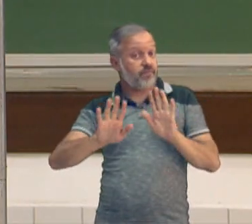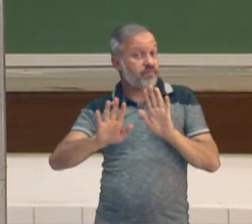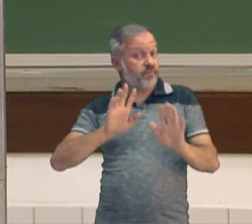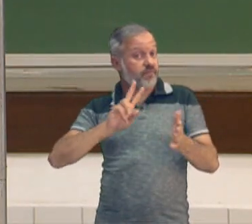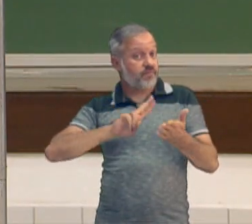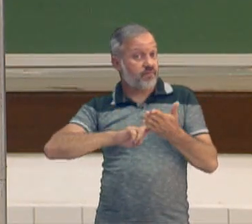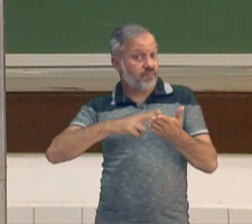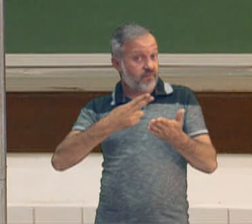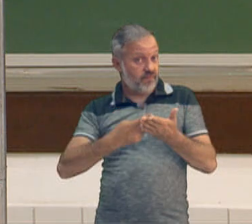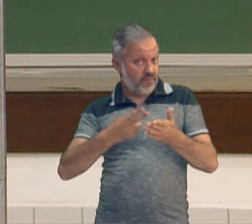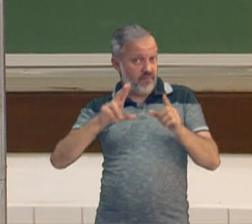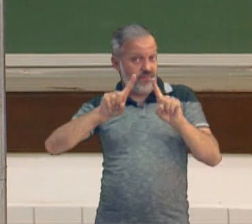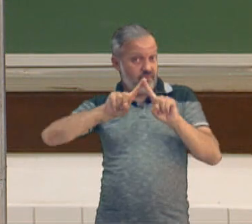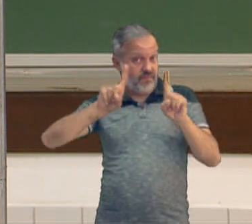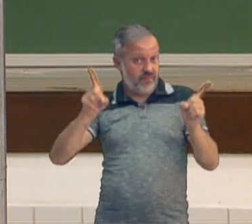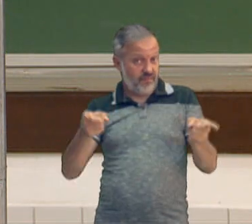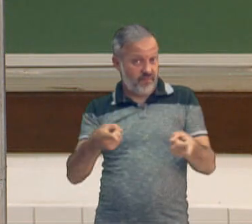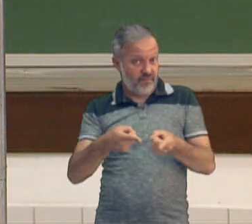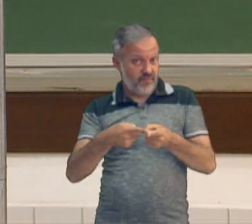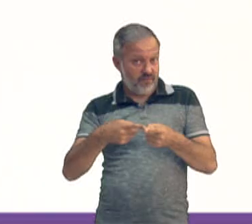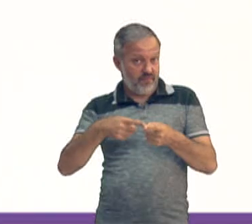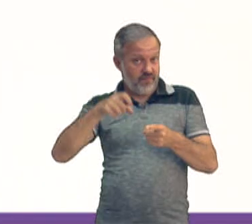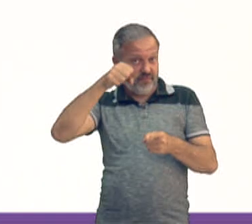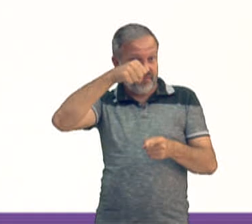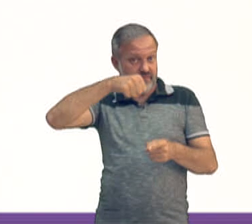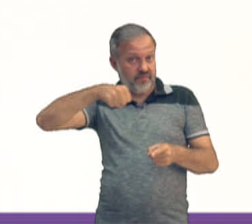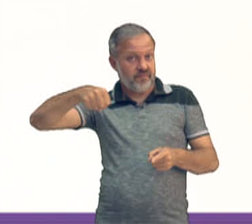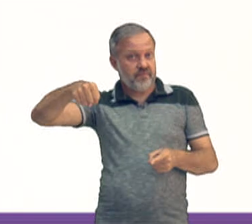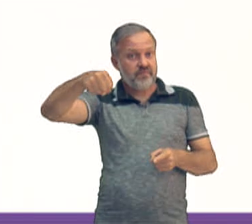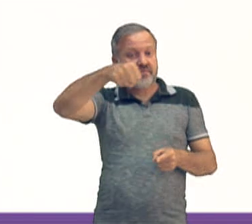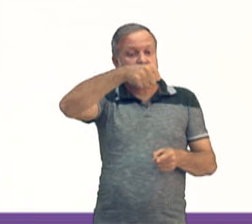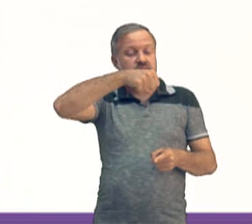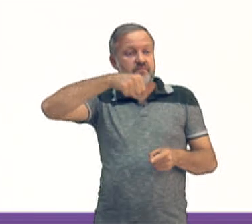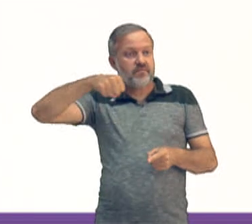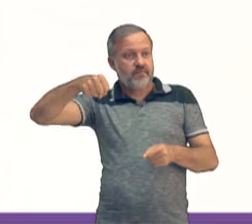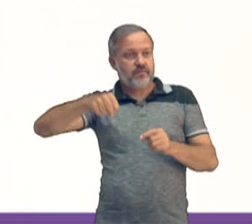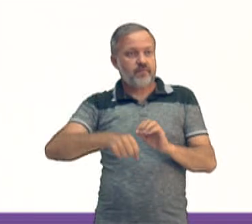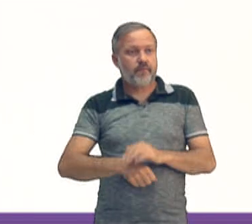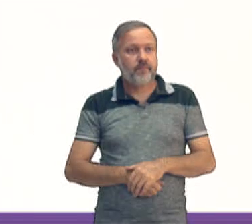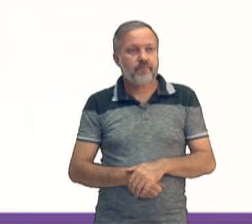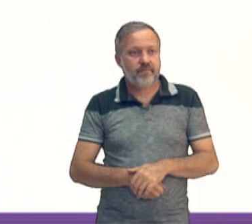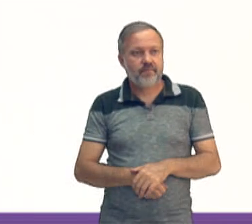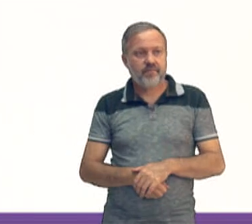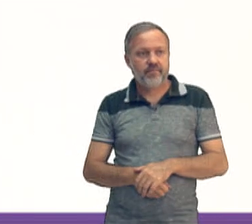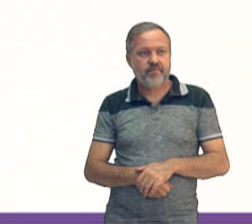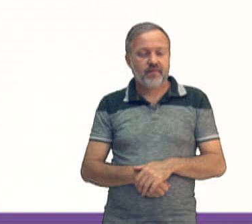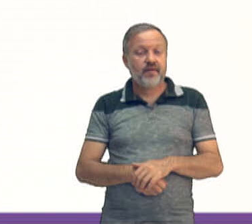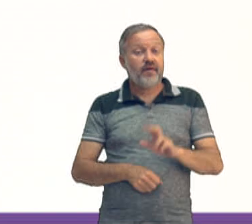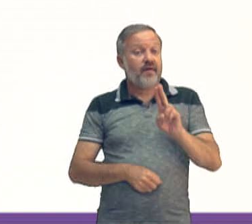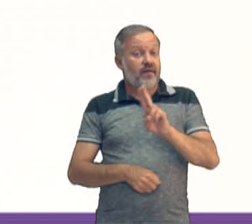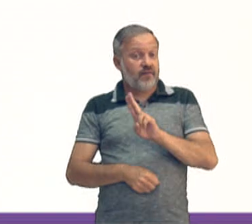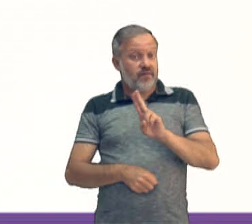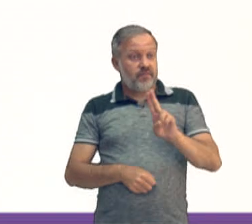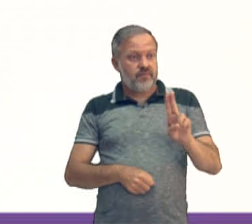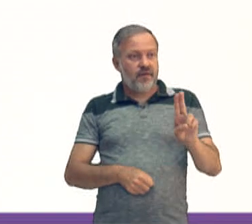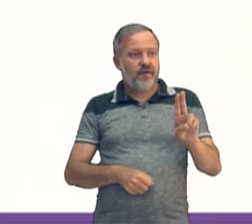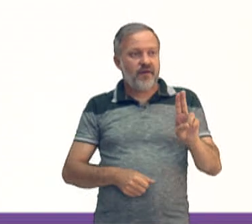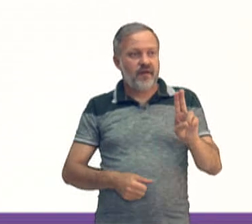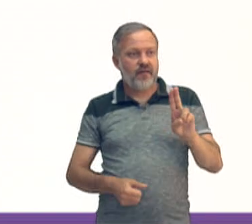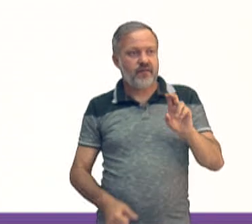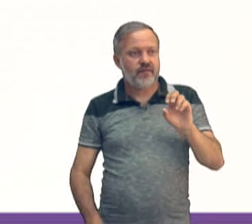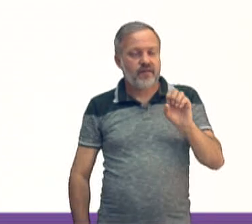que se tem da mandala. A roda da vida é uma representação do samsara. Samsara é uma palavra